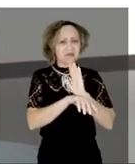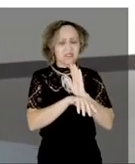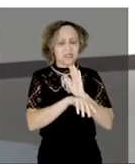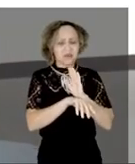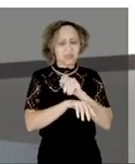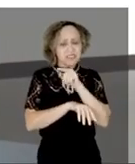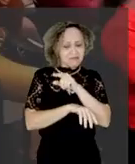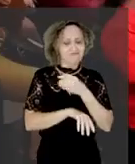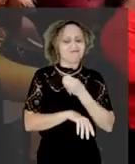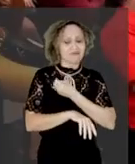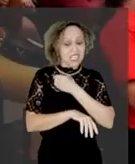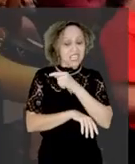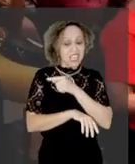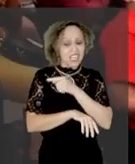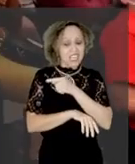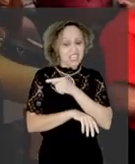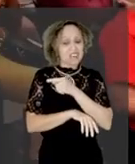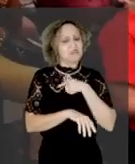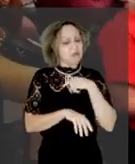para o Juliano.